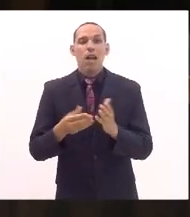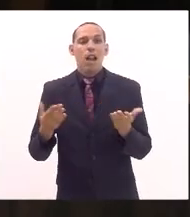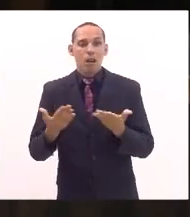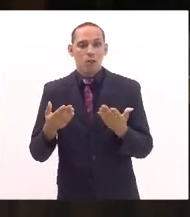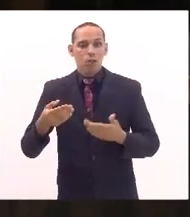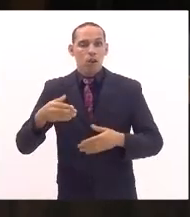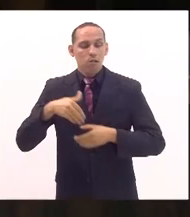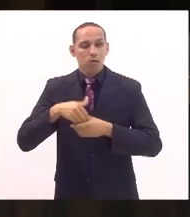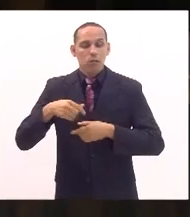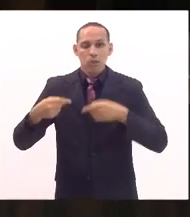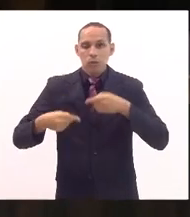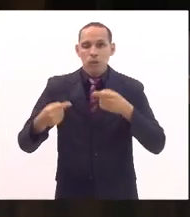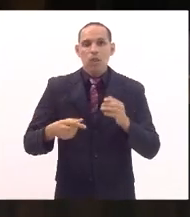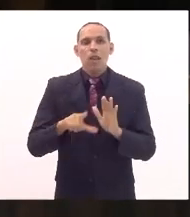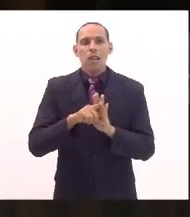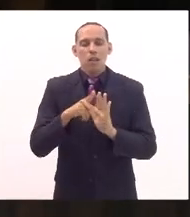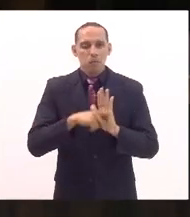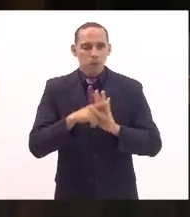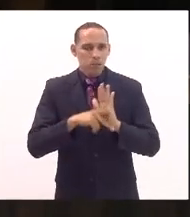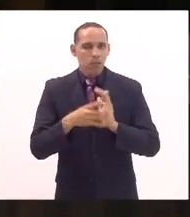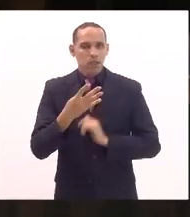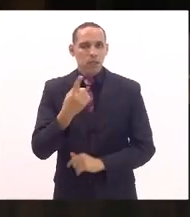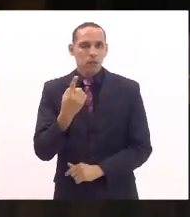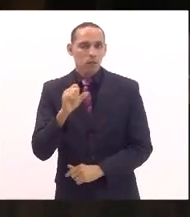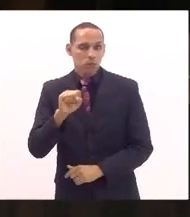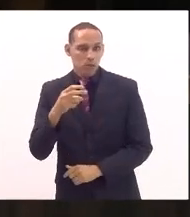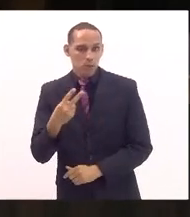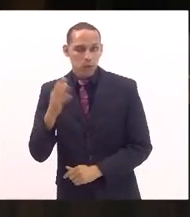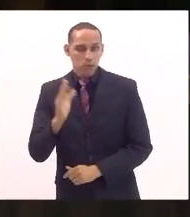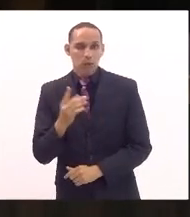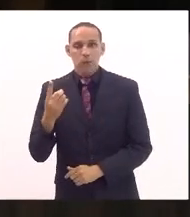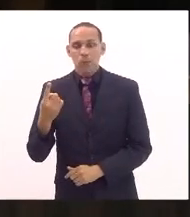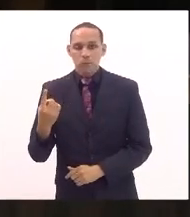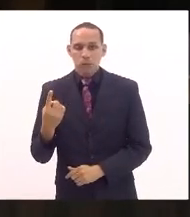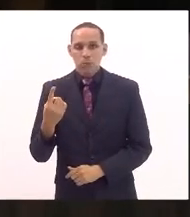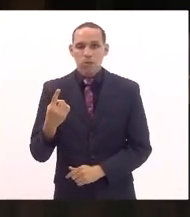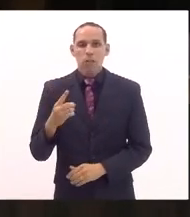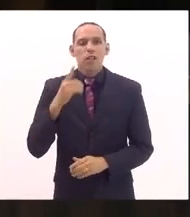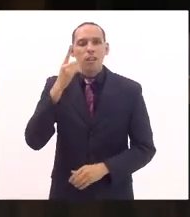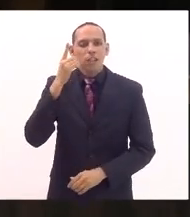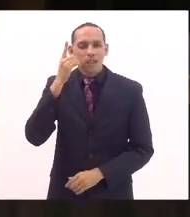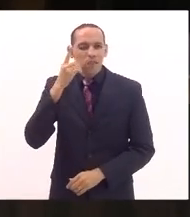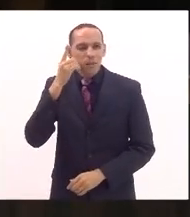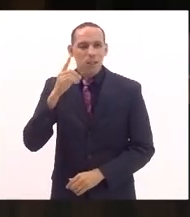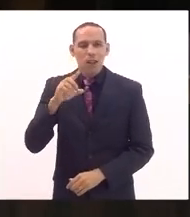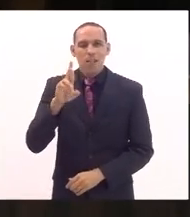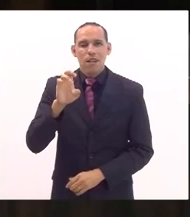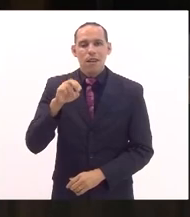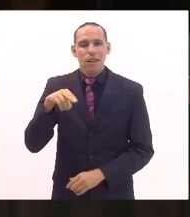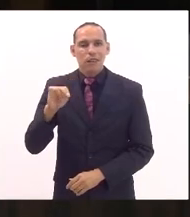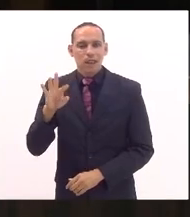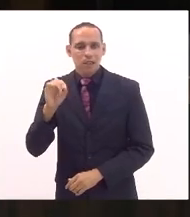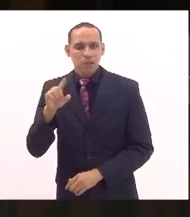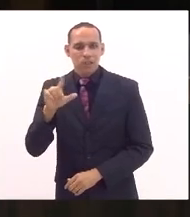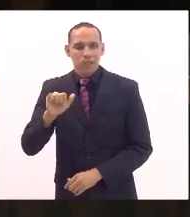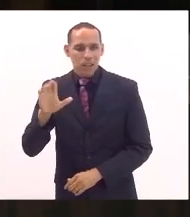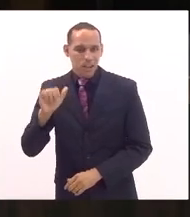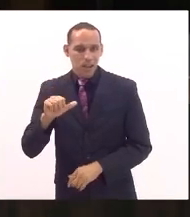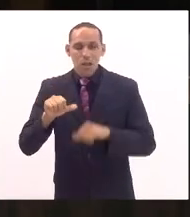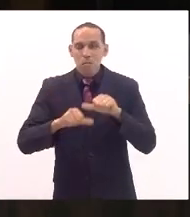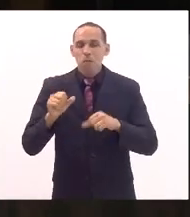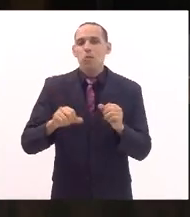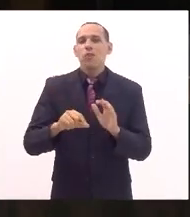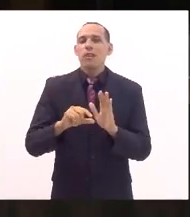votação em primeira discussão o projeto de lei 48 3221 de autoria do deputado a marca que altera o inciso 1º